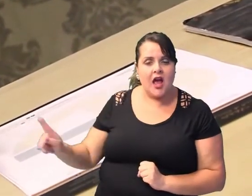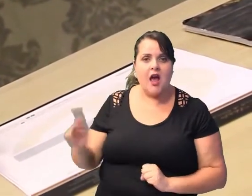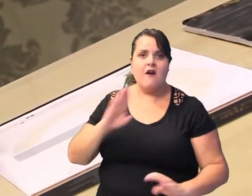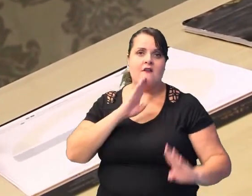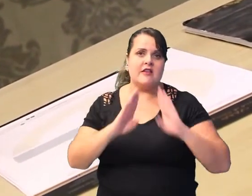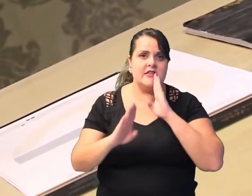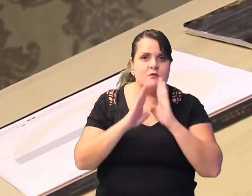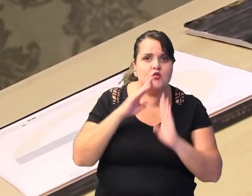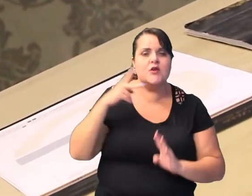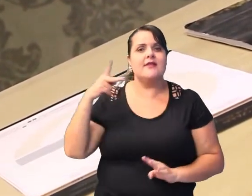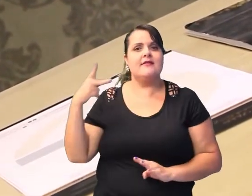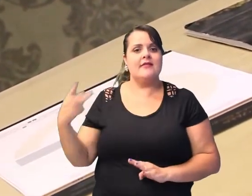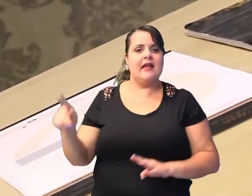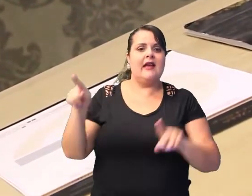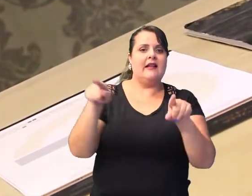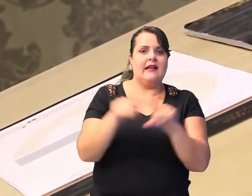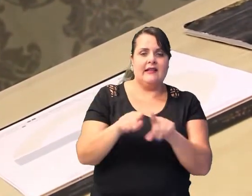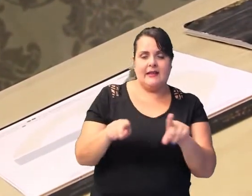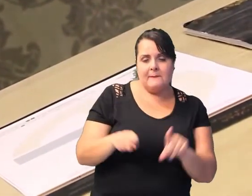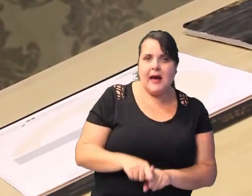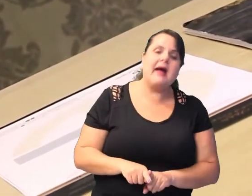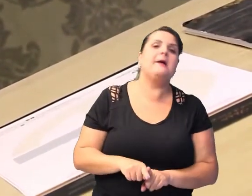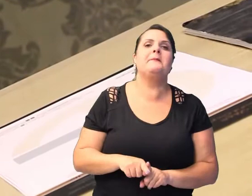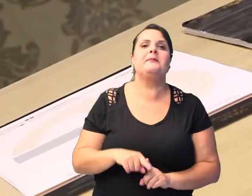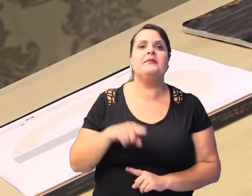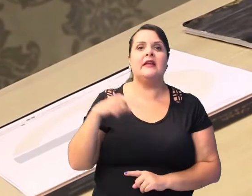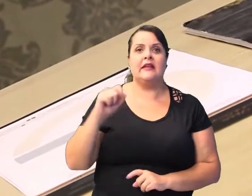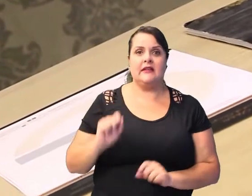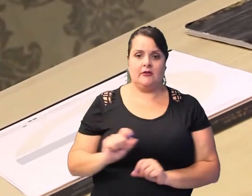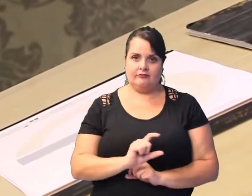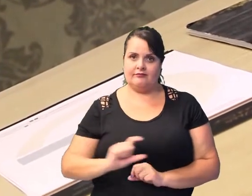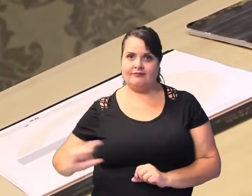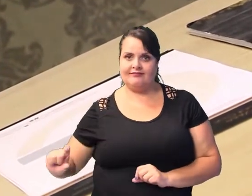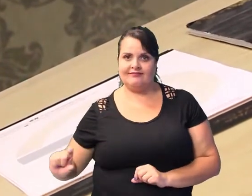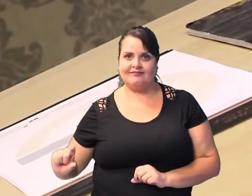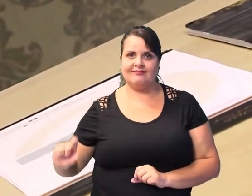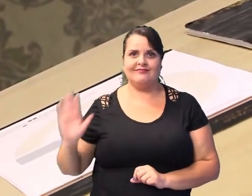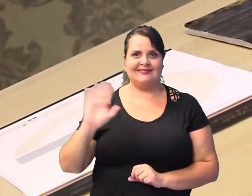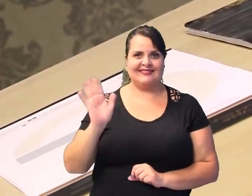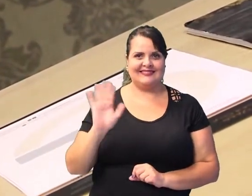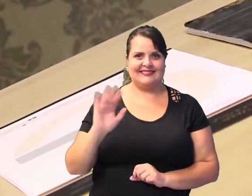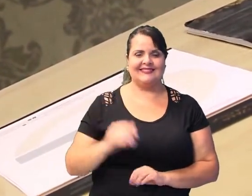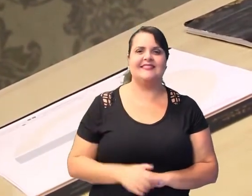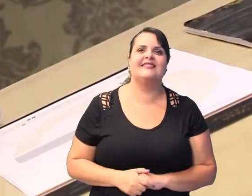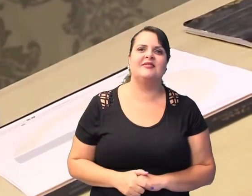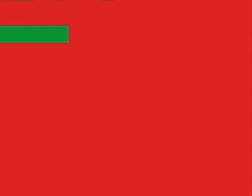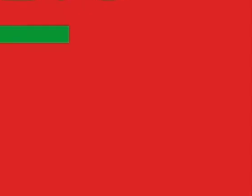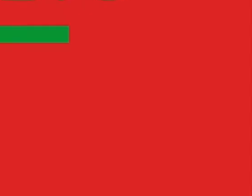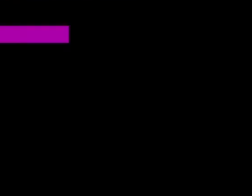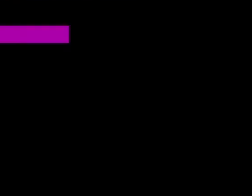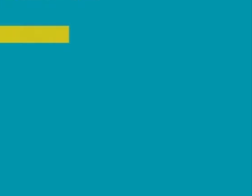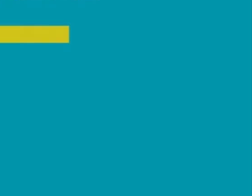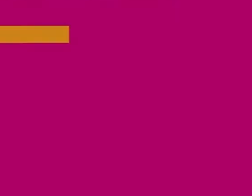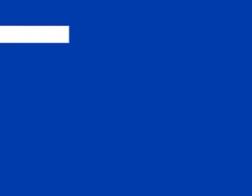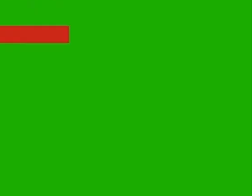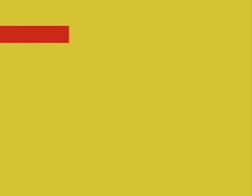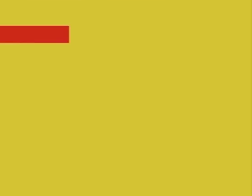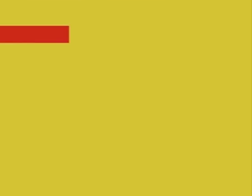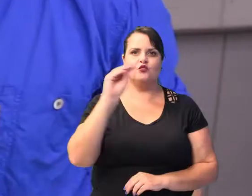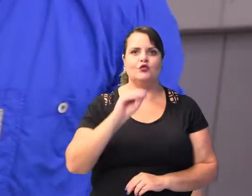me procurar nas redes sociais tanto no facebook enquanto o instagram você encontra com uma roupa doutora natalie é a